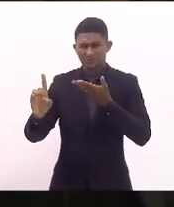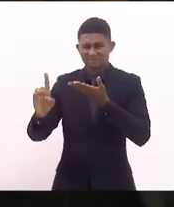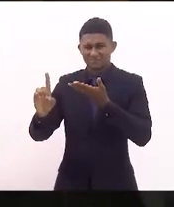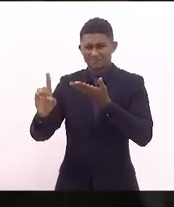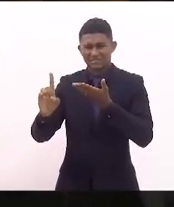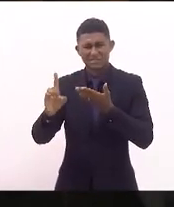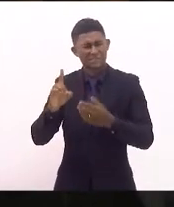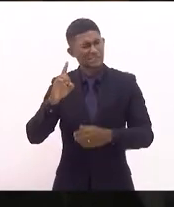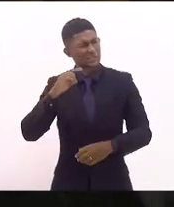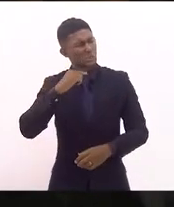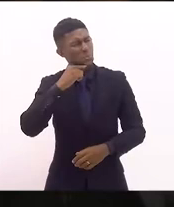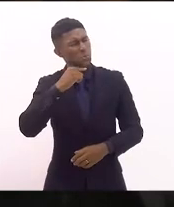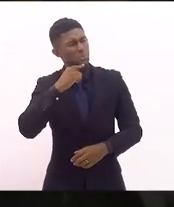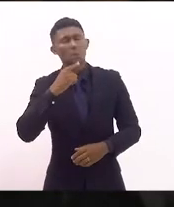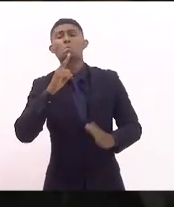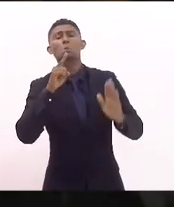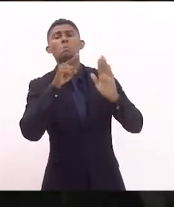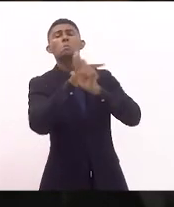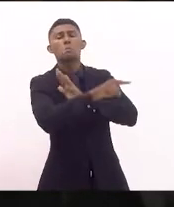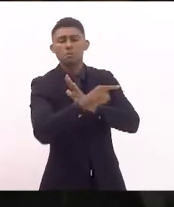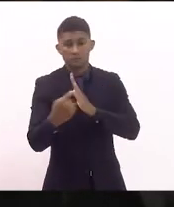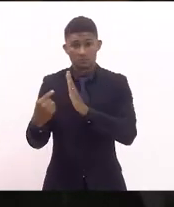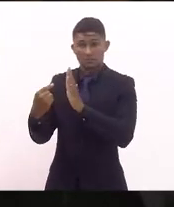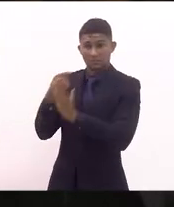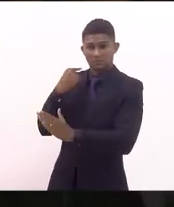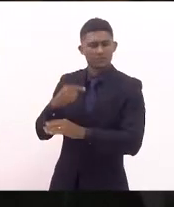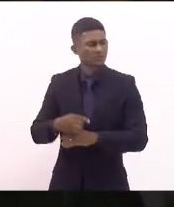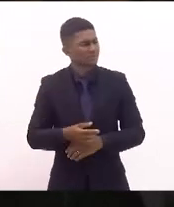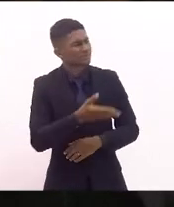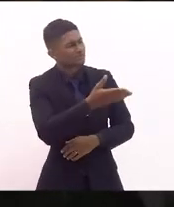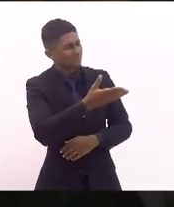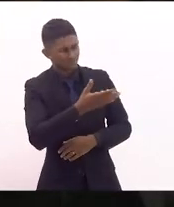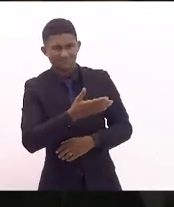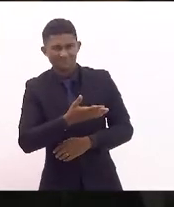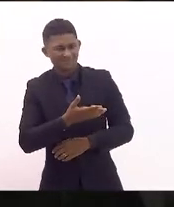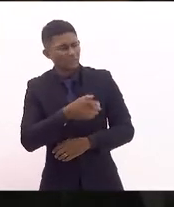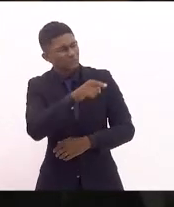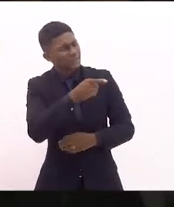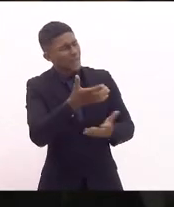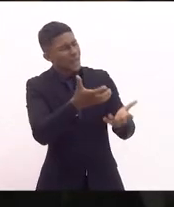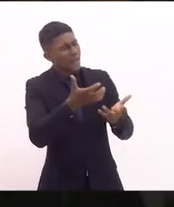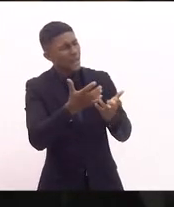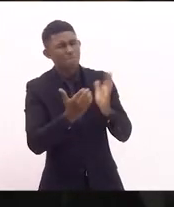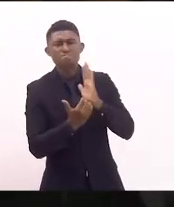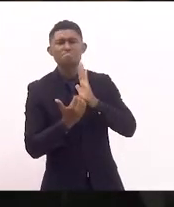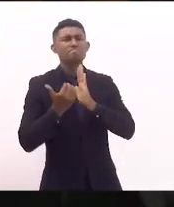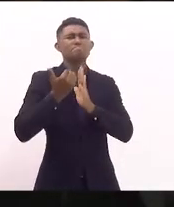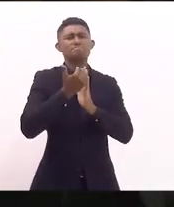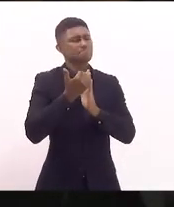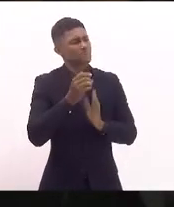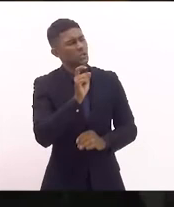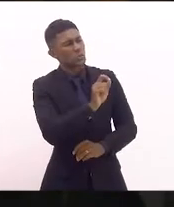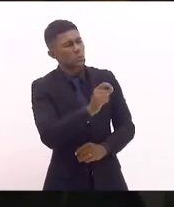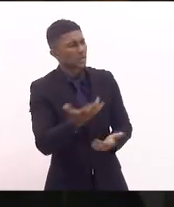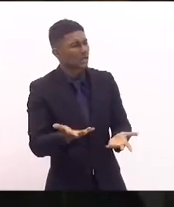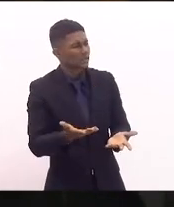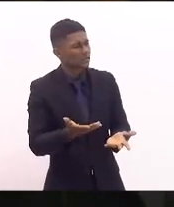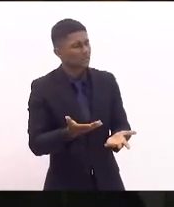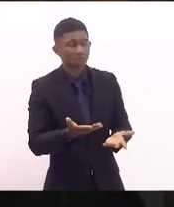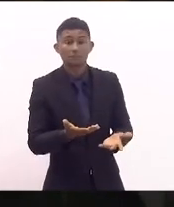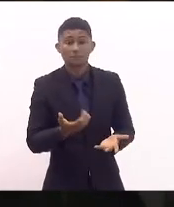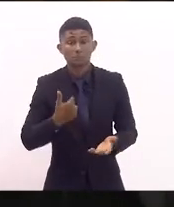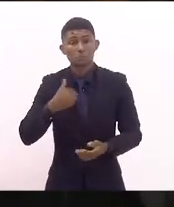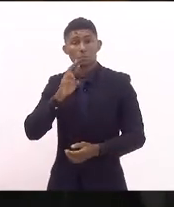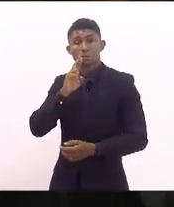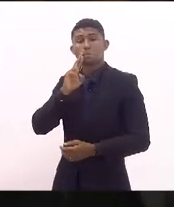indagação, me perguntou: minha filha, o que mais que você quer? O que você busca?